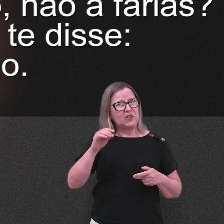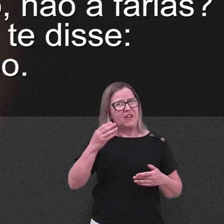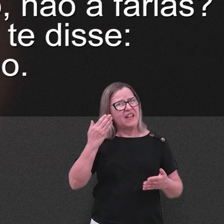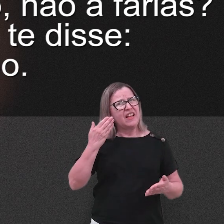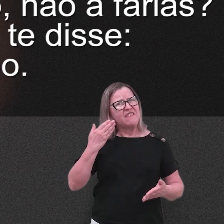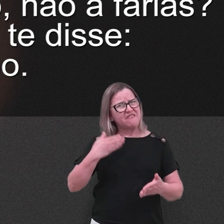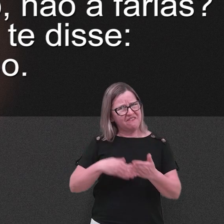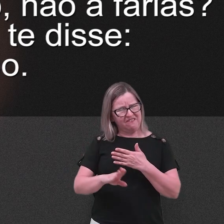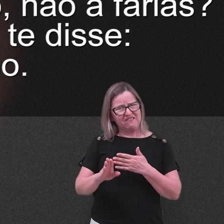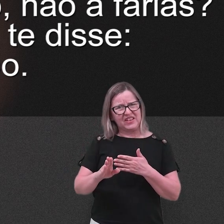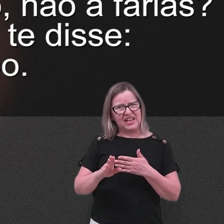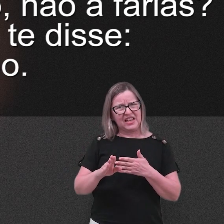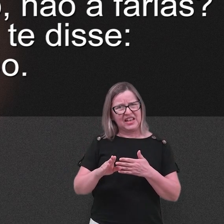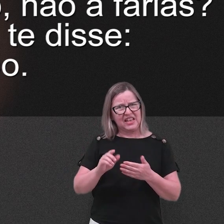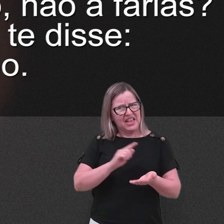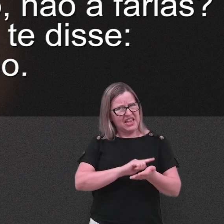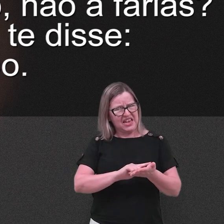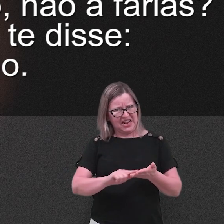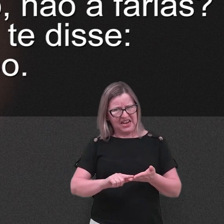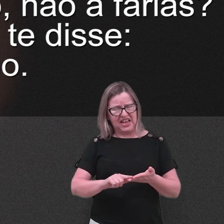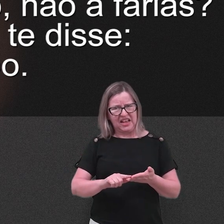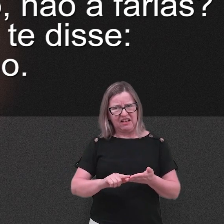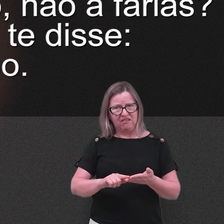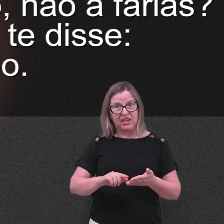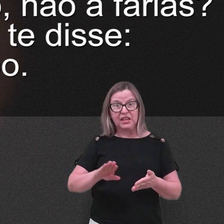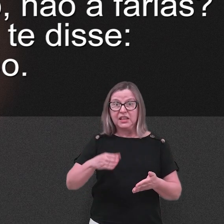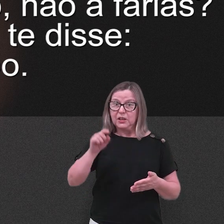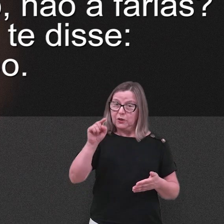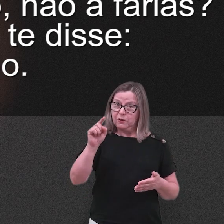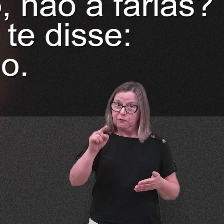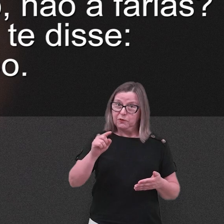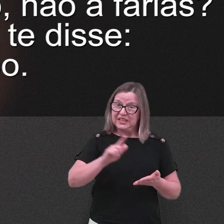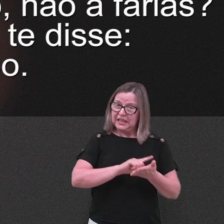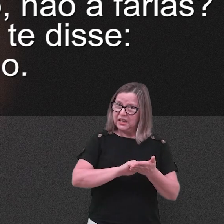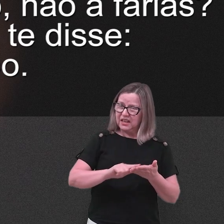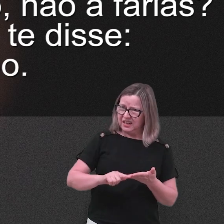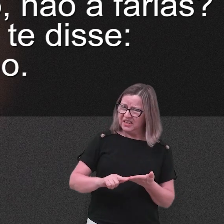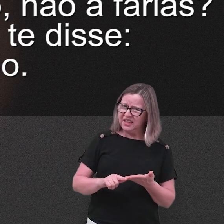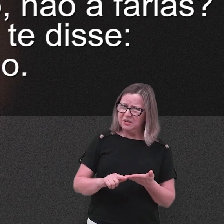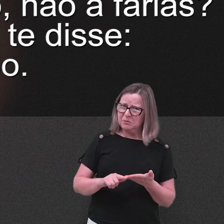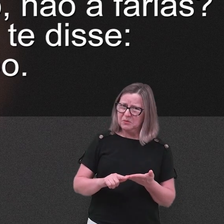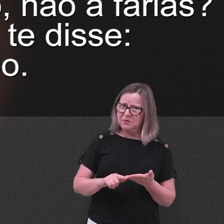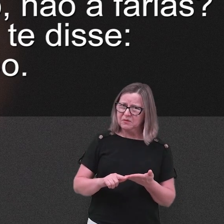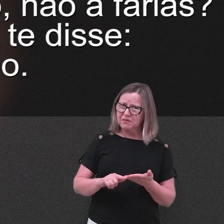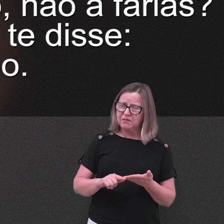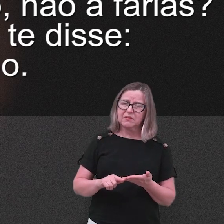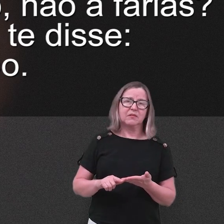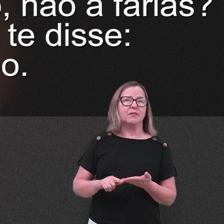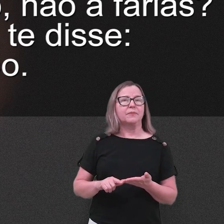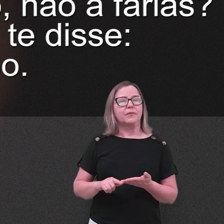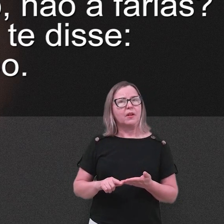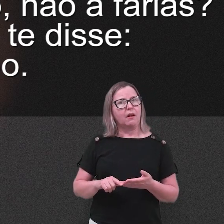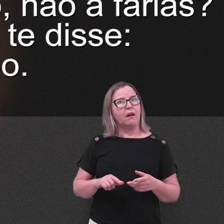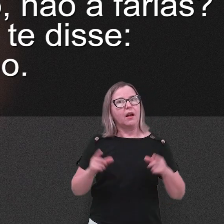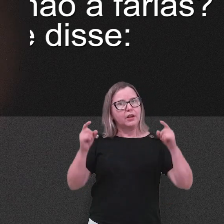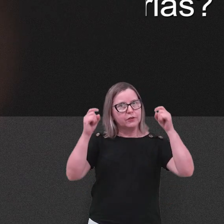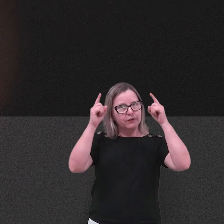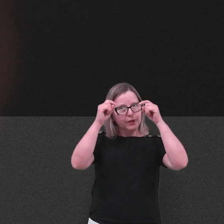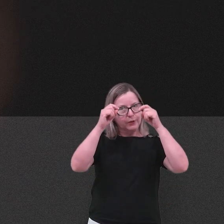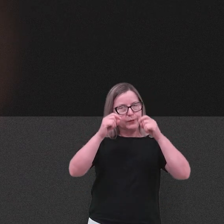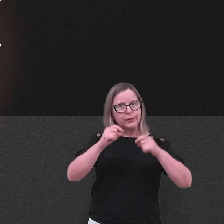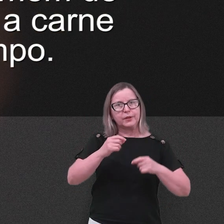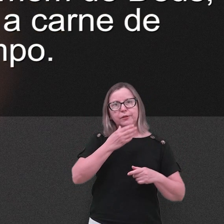ficarás limpo. Olha a dificuldade, pastor Érico, de fazer uma coisa simples. Olha a dificuldade do